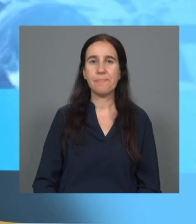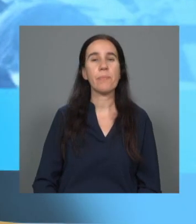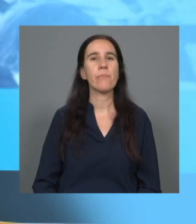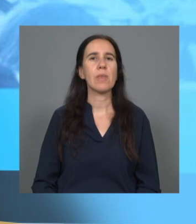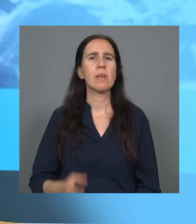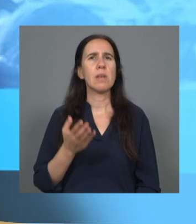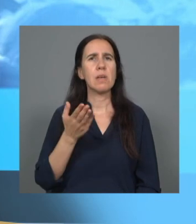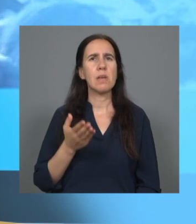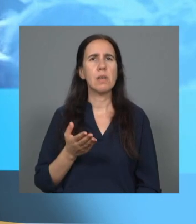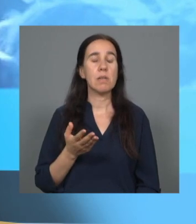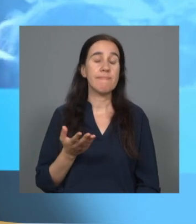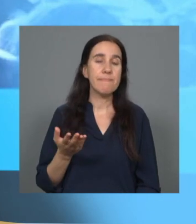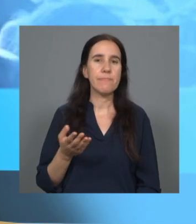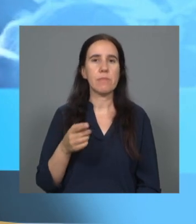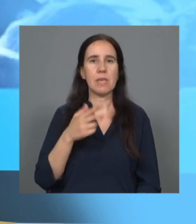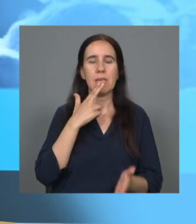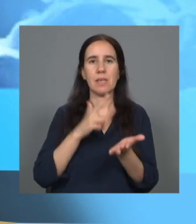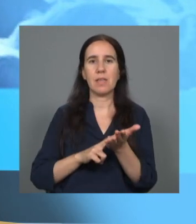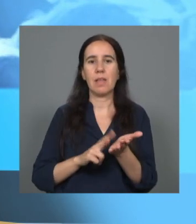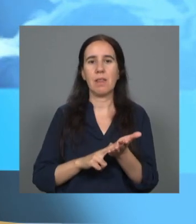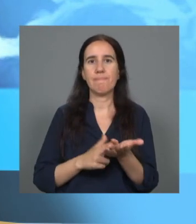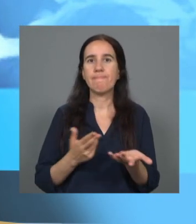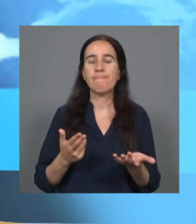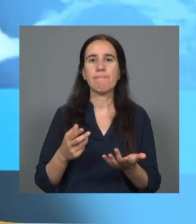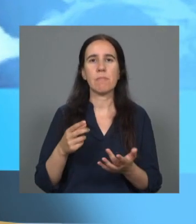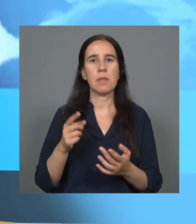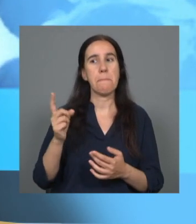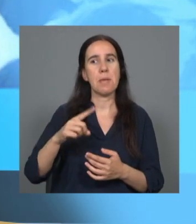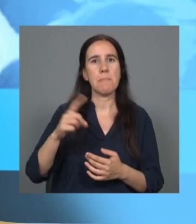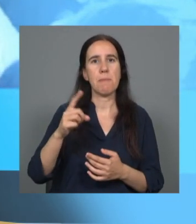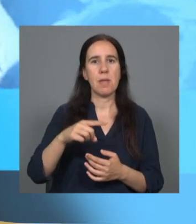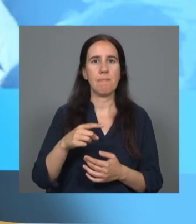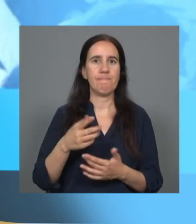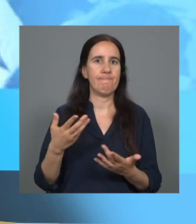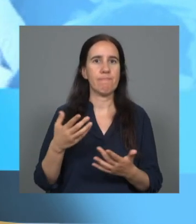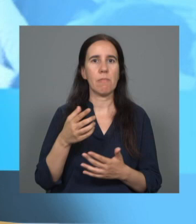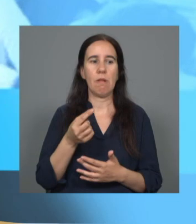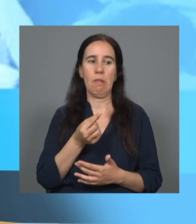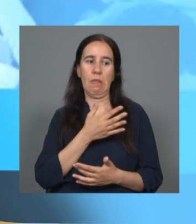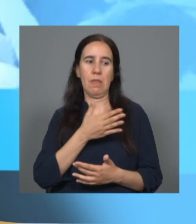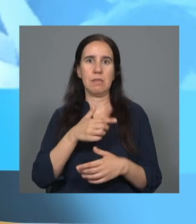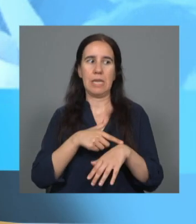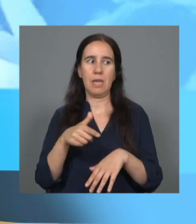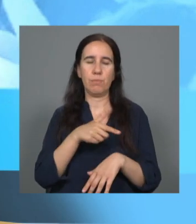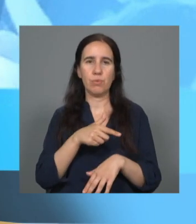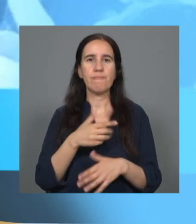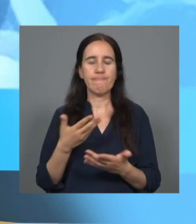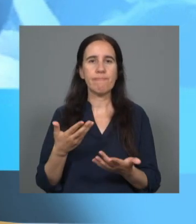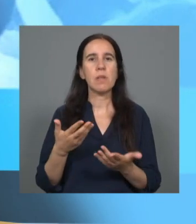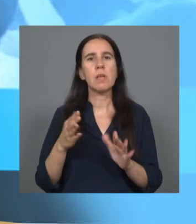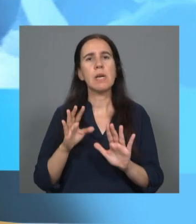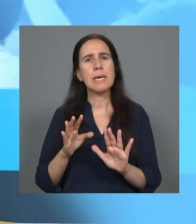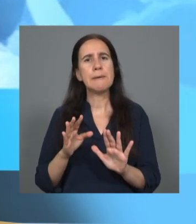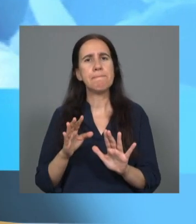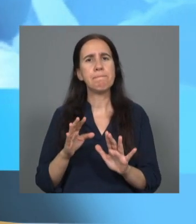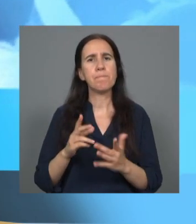Esta é uma realidade que vem sendo recorrente nestes últimos tempos. Há